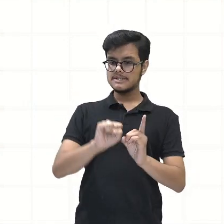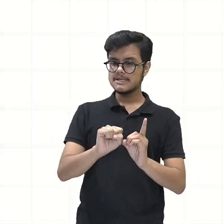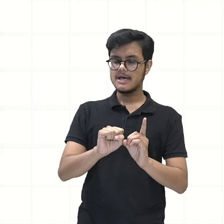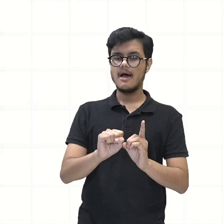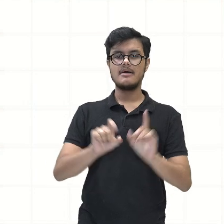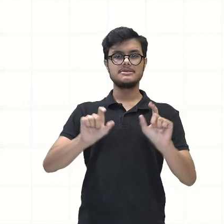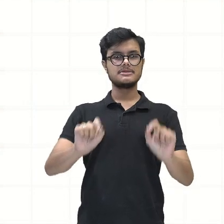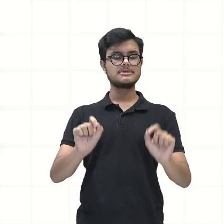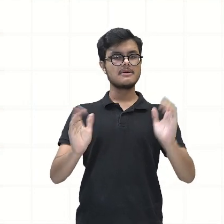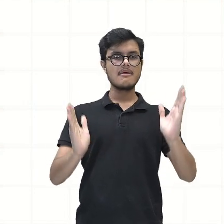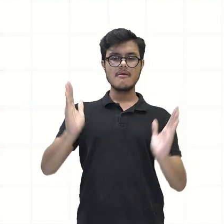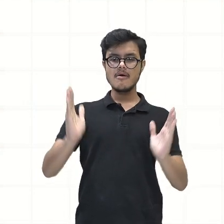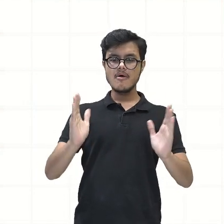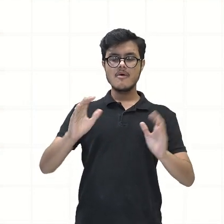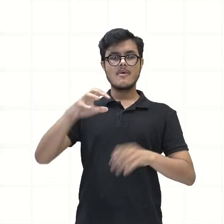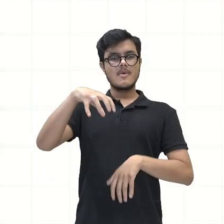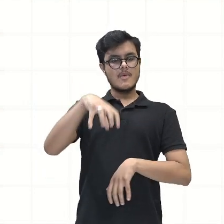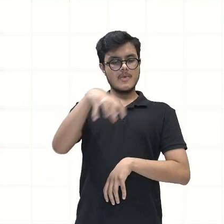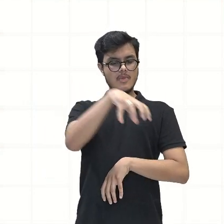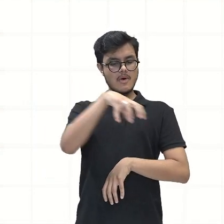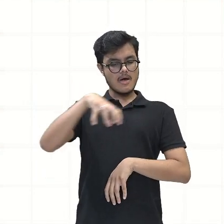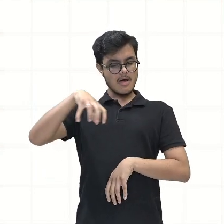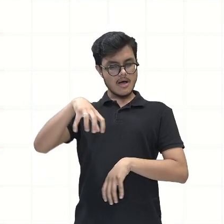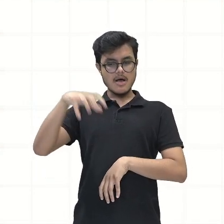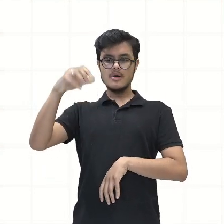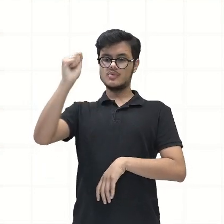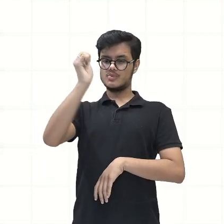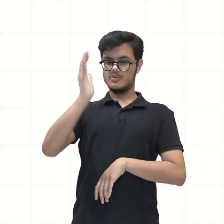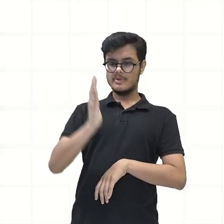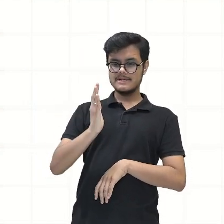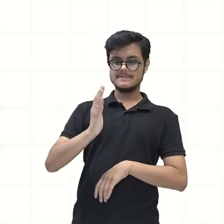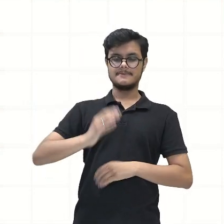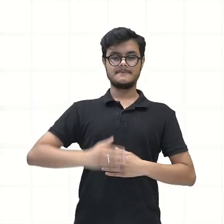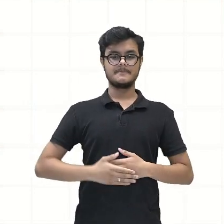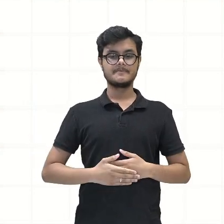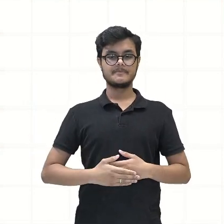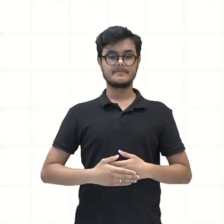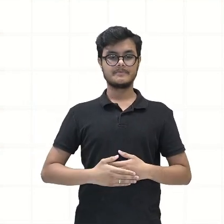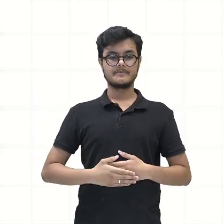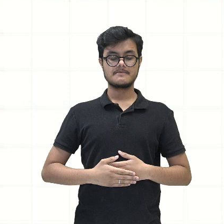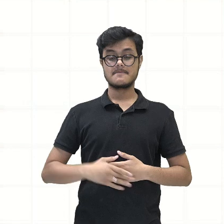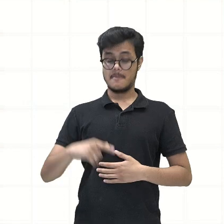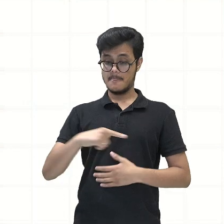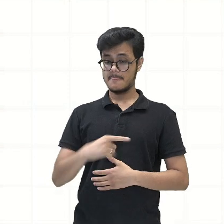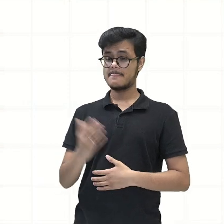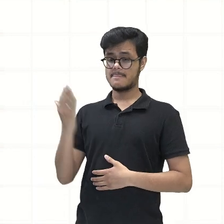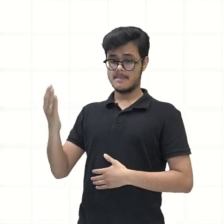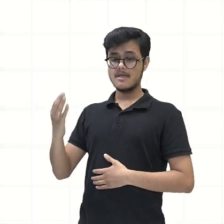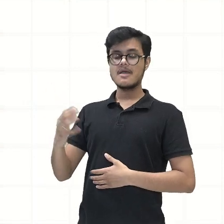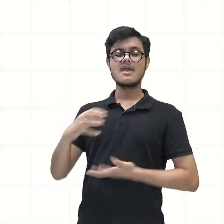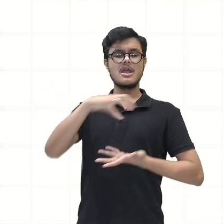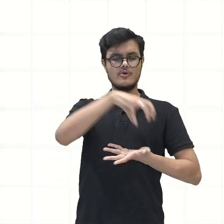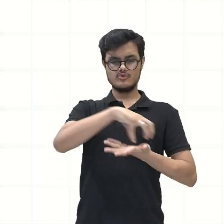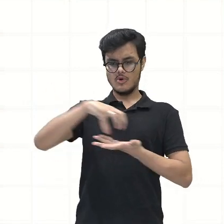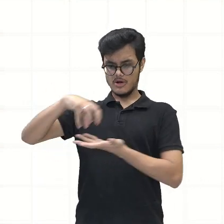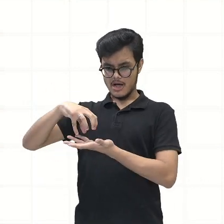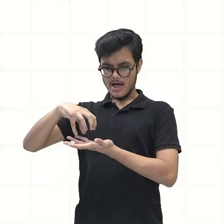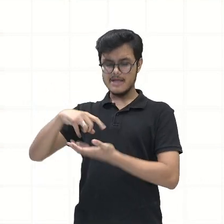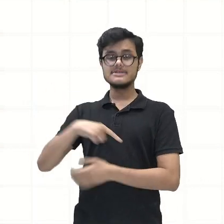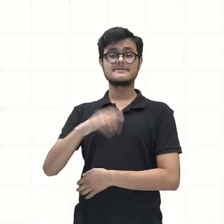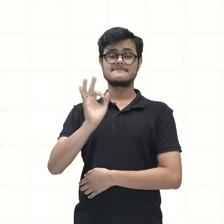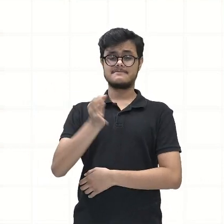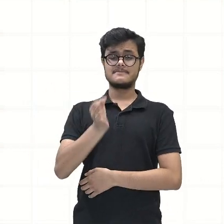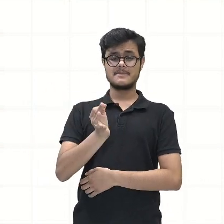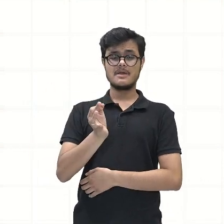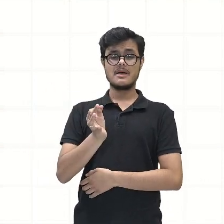a parte física do nosso país, tá bom? Então, nós temos aqui os complexos regionais e vamos conhecer também